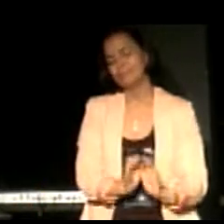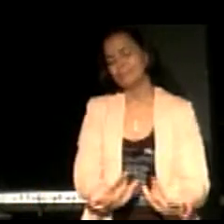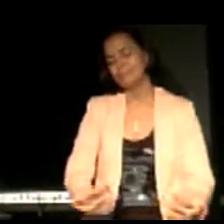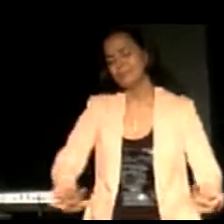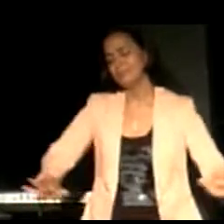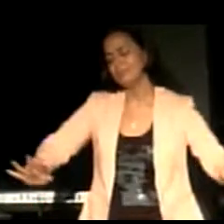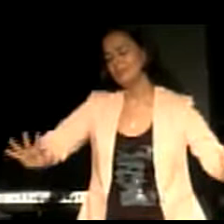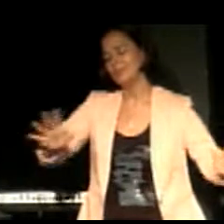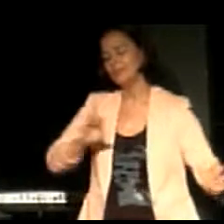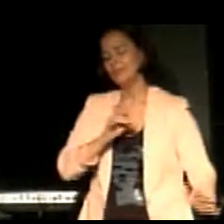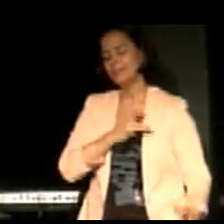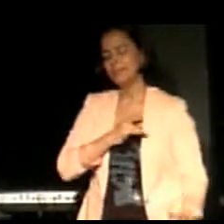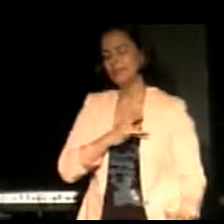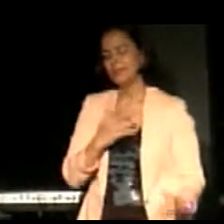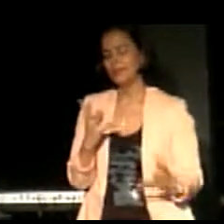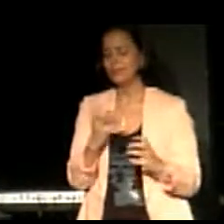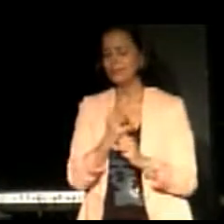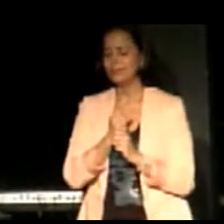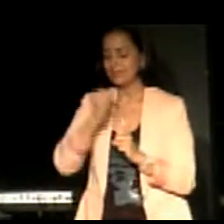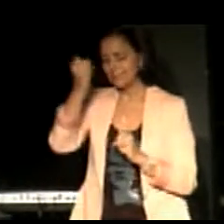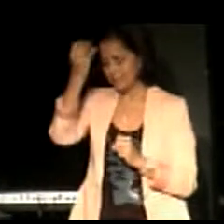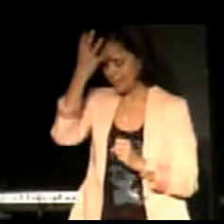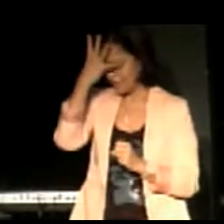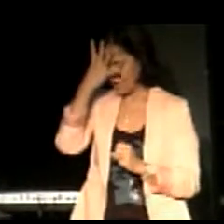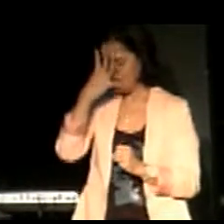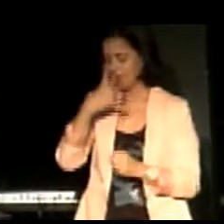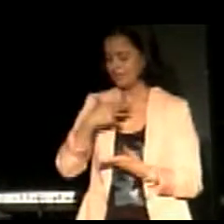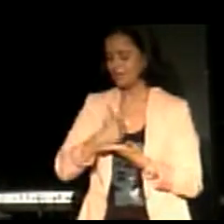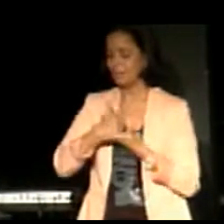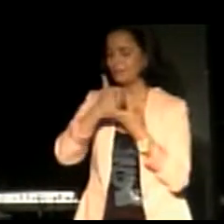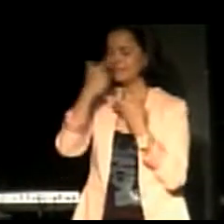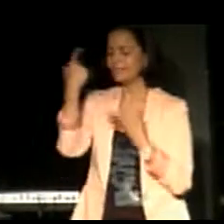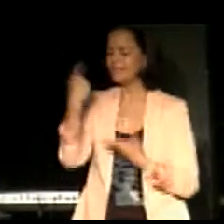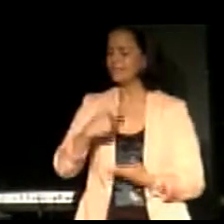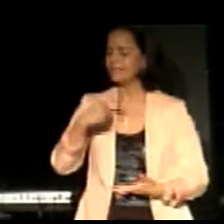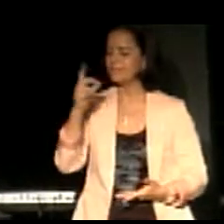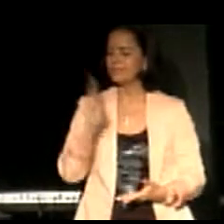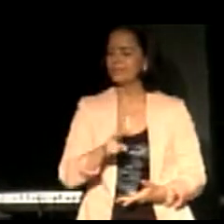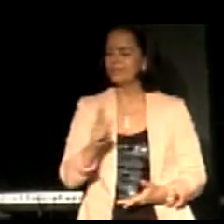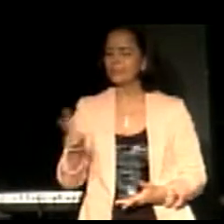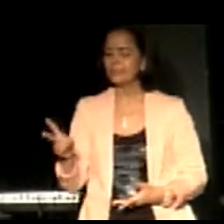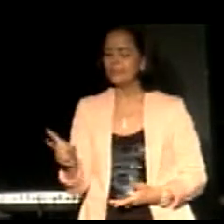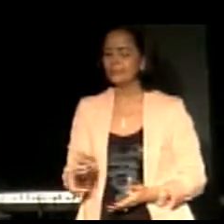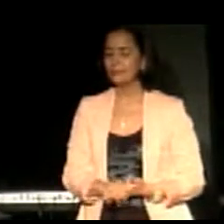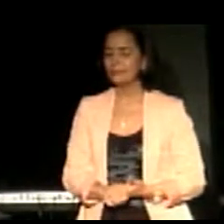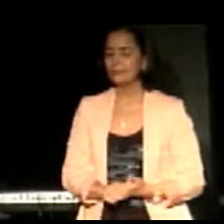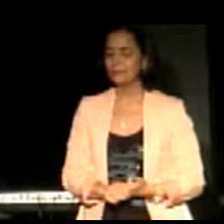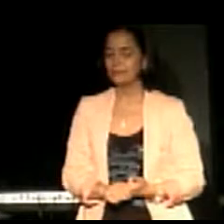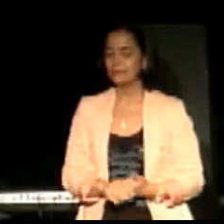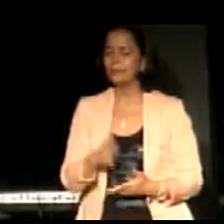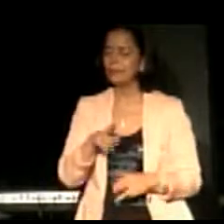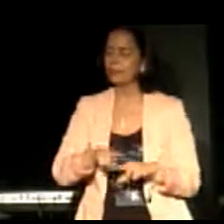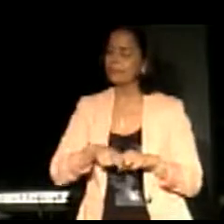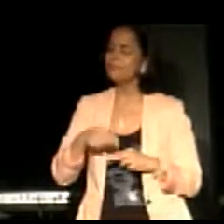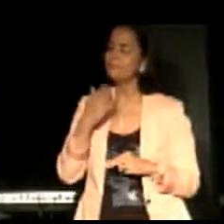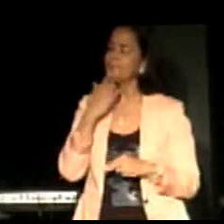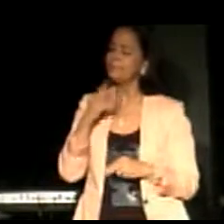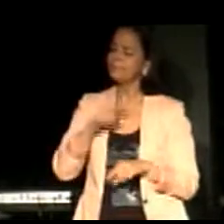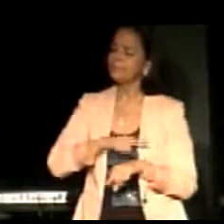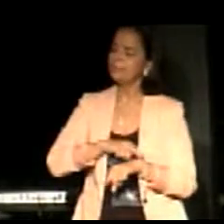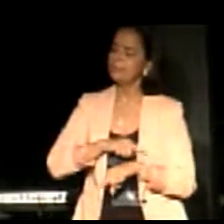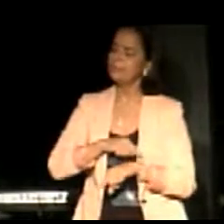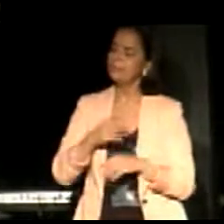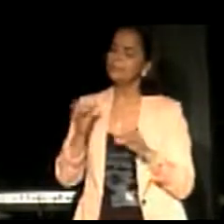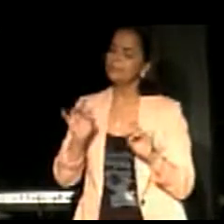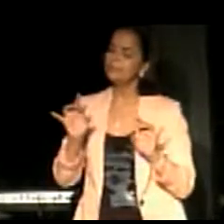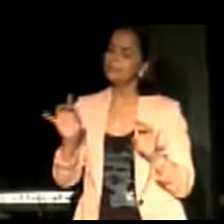meio misericórdia, graça e nos alcançou. E é por isso, Deus, que eu peço que, nesse momento, o